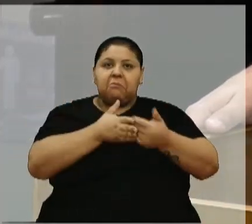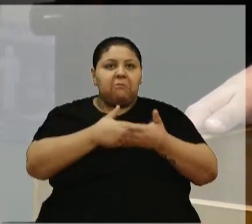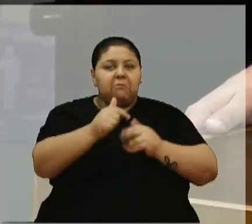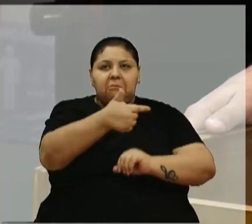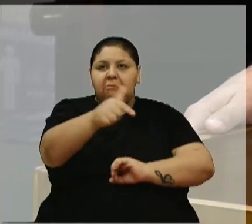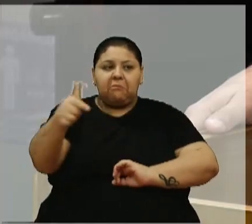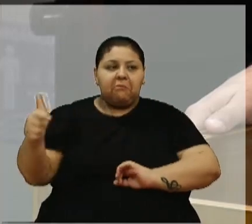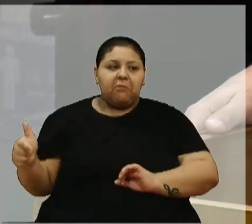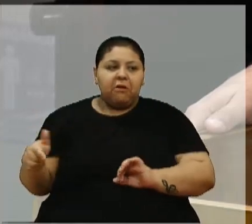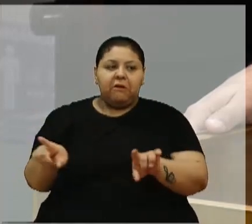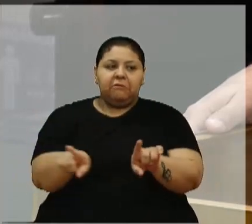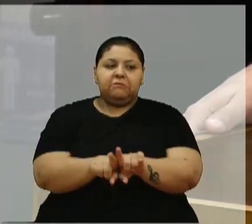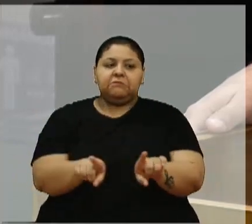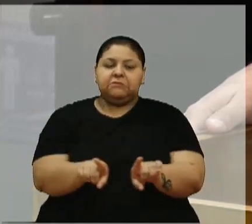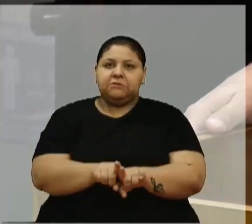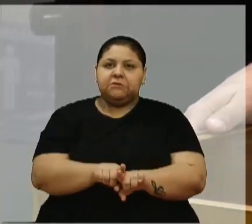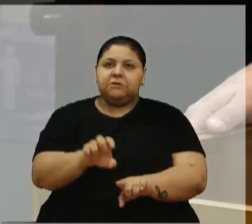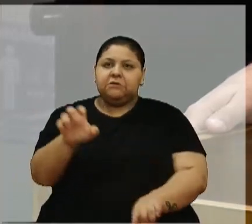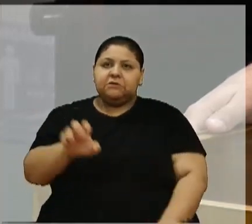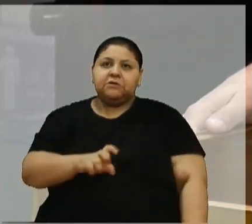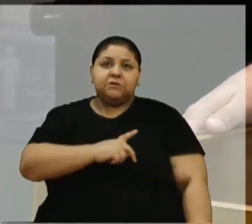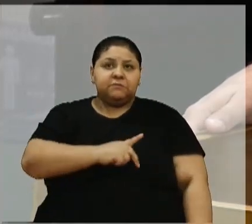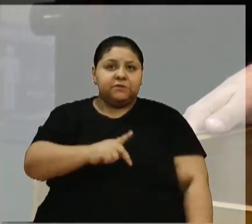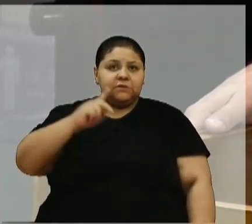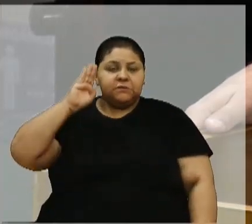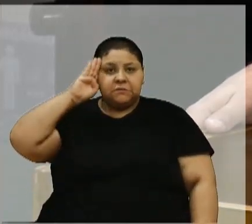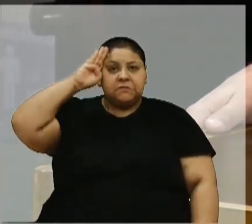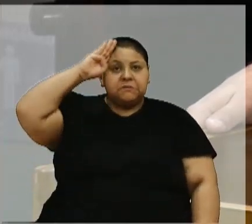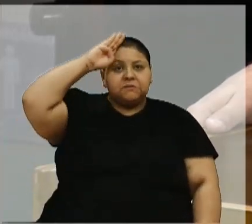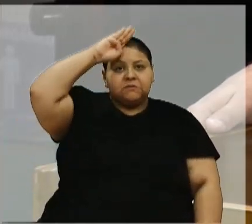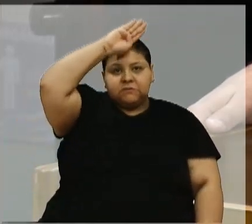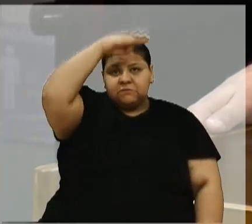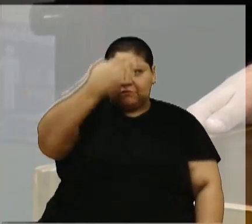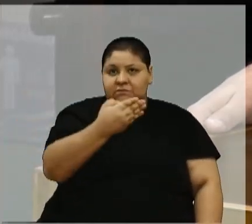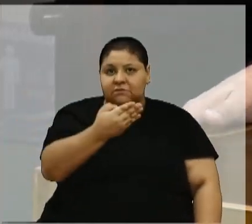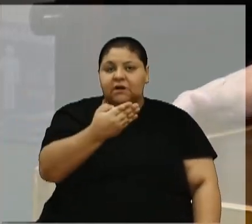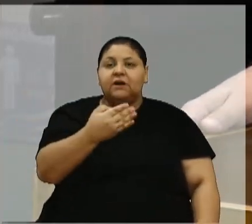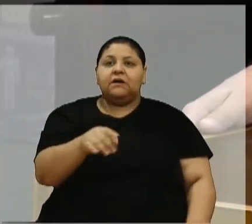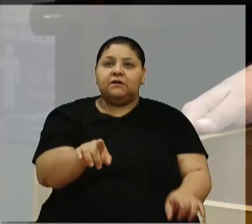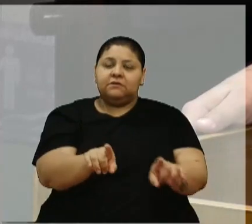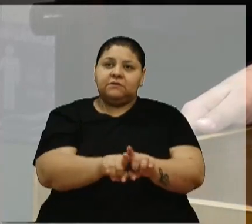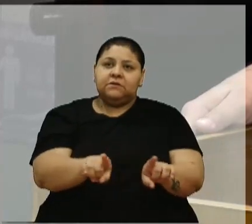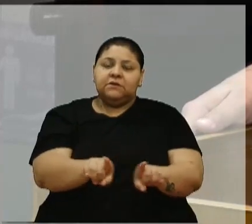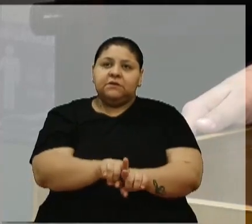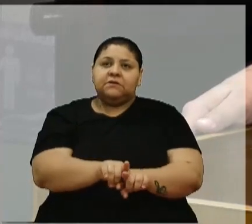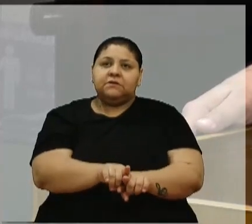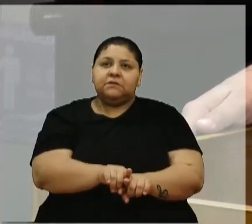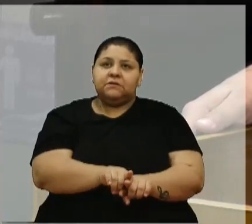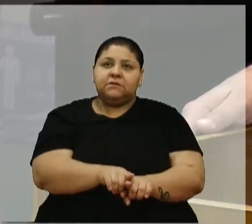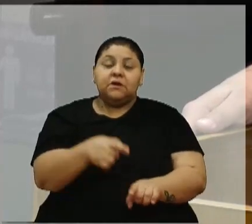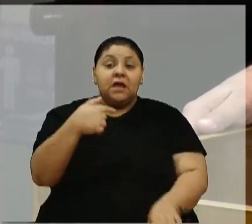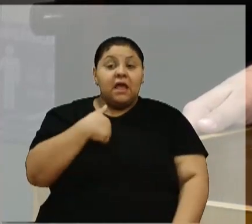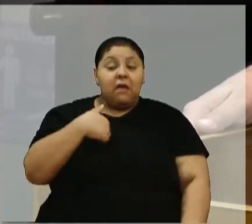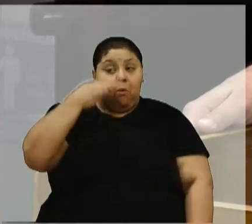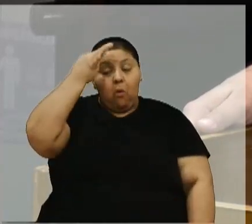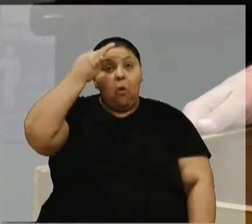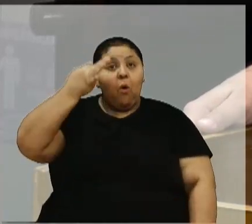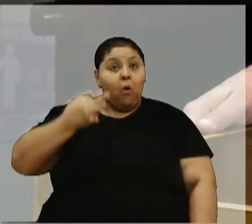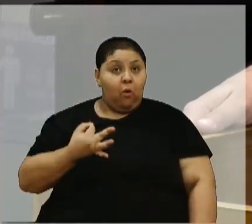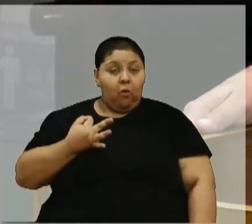pelo ex-presidente Bolsonaro. É disso que nós estamos falando. Eu entendo que